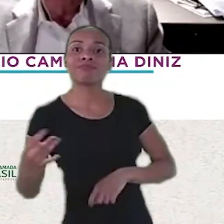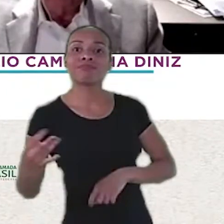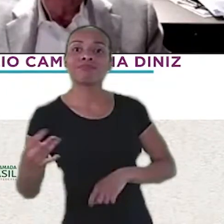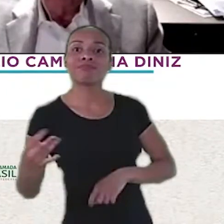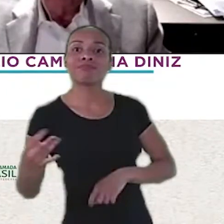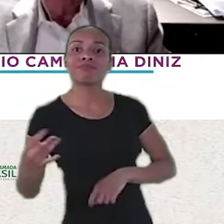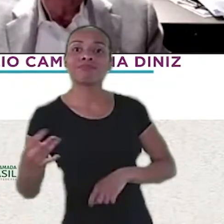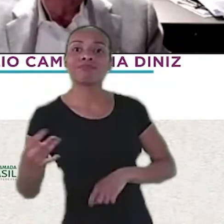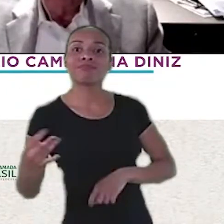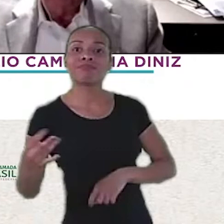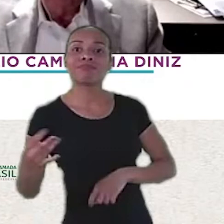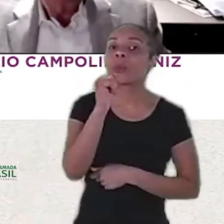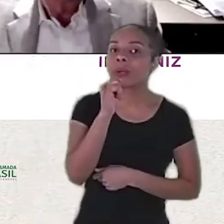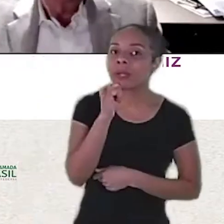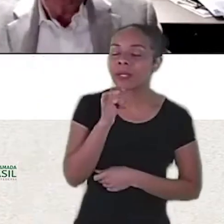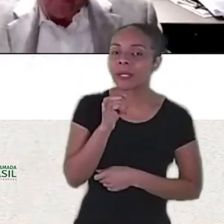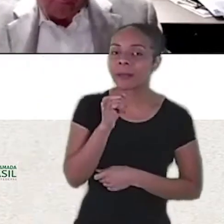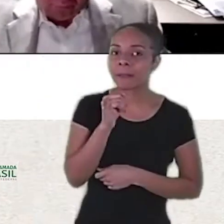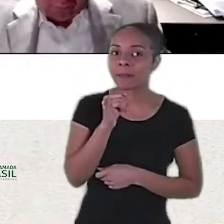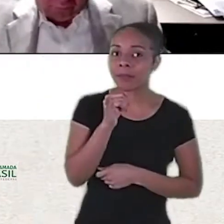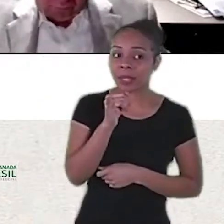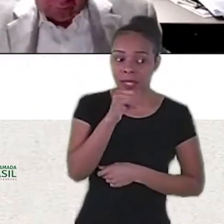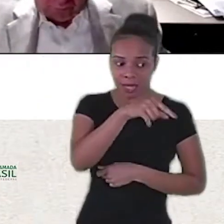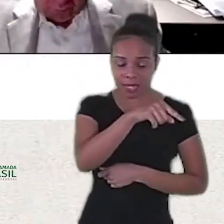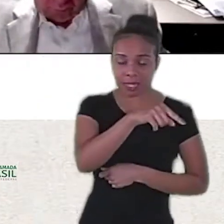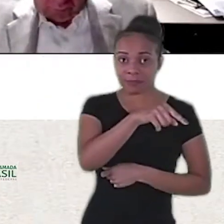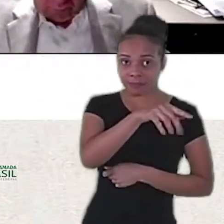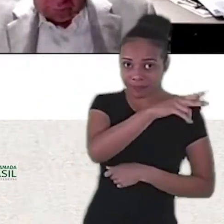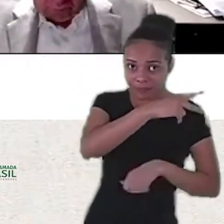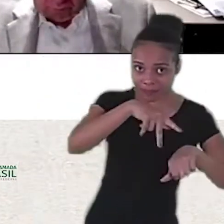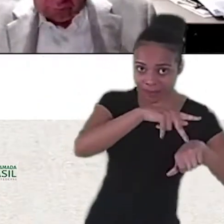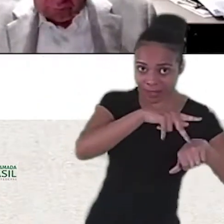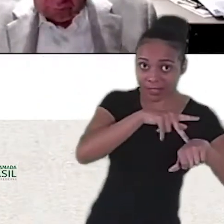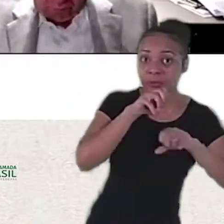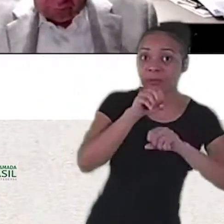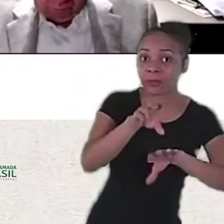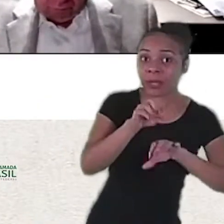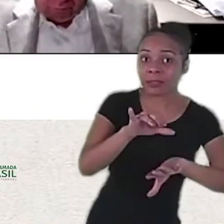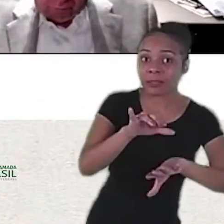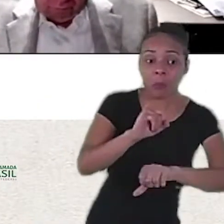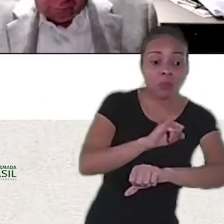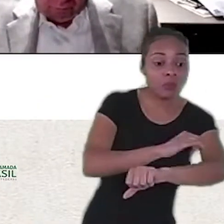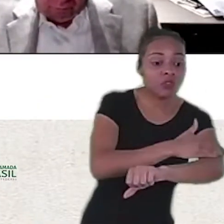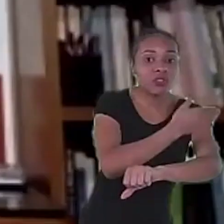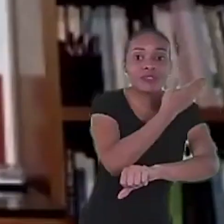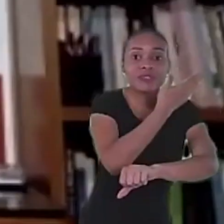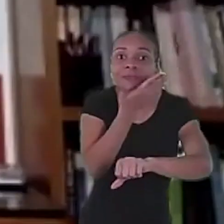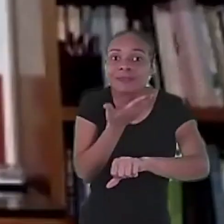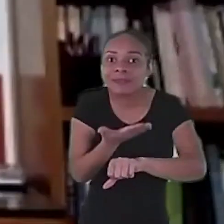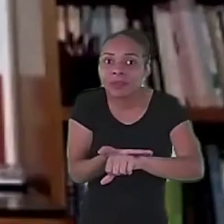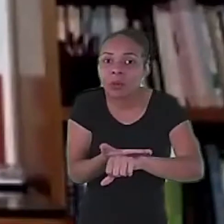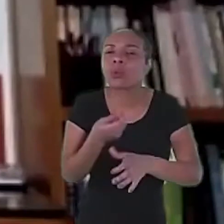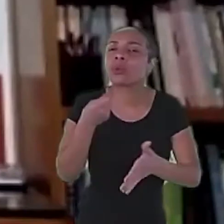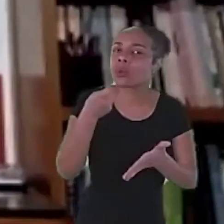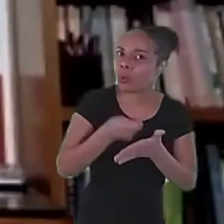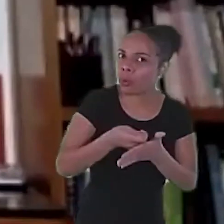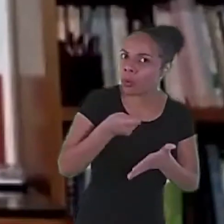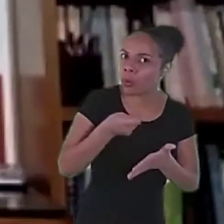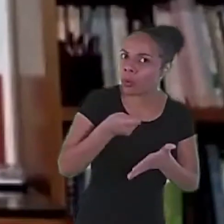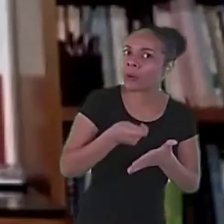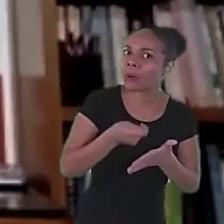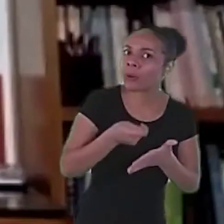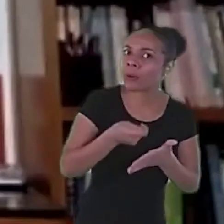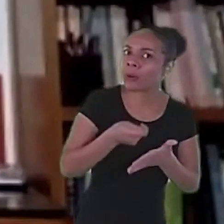tempo integral, gratuita e obrigatória. A universidade na China é